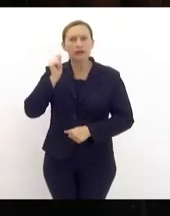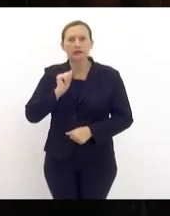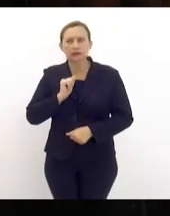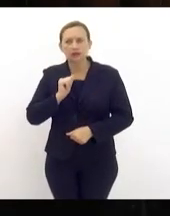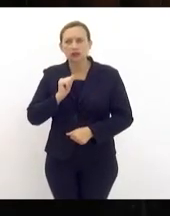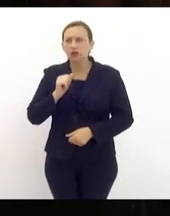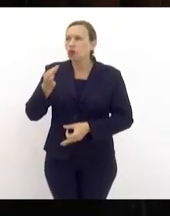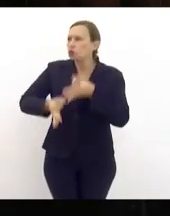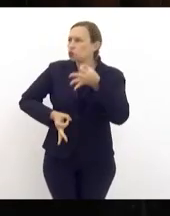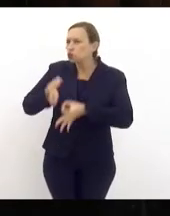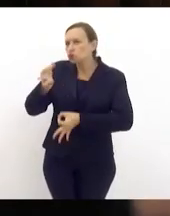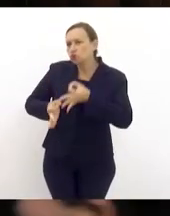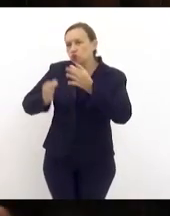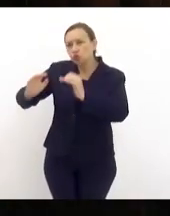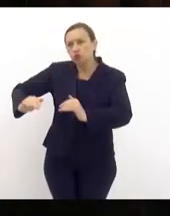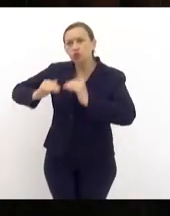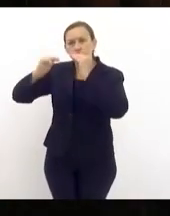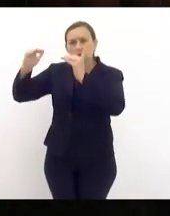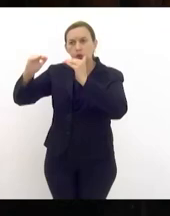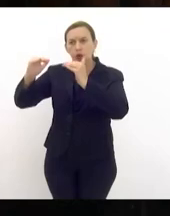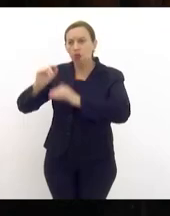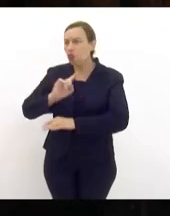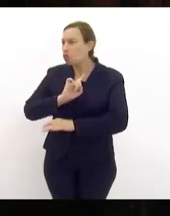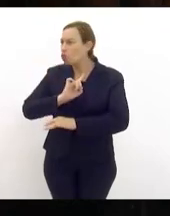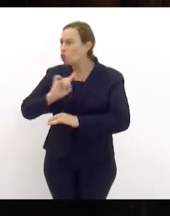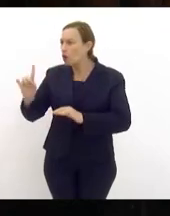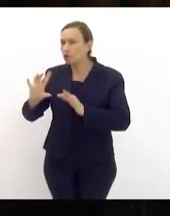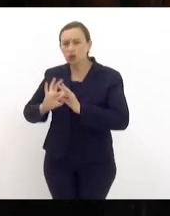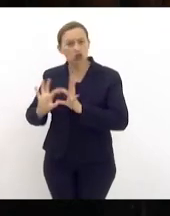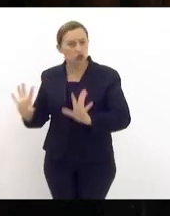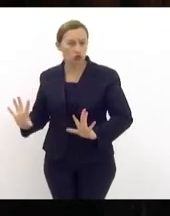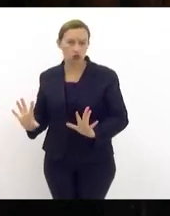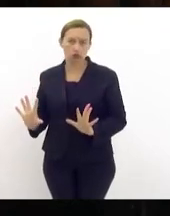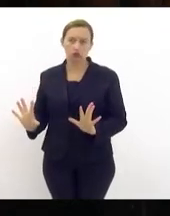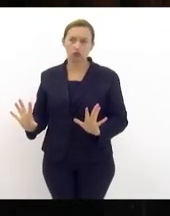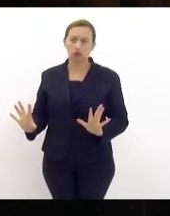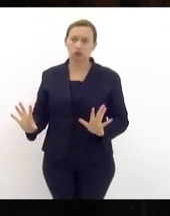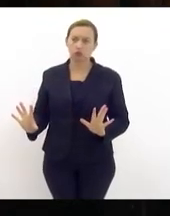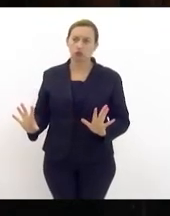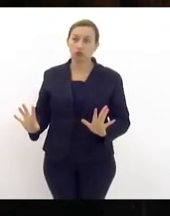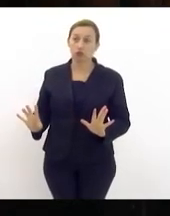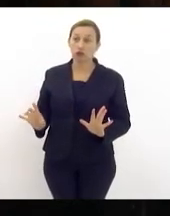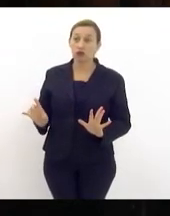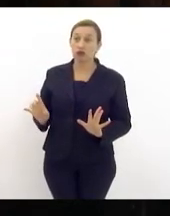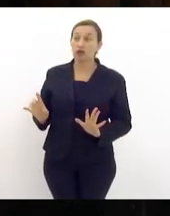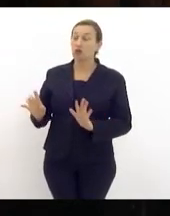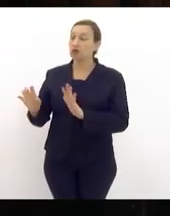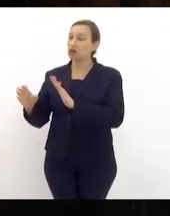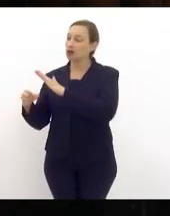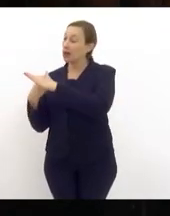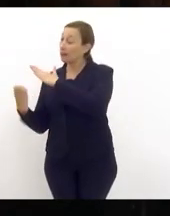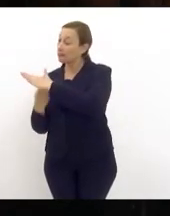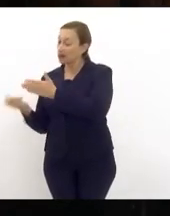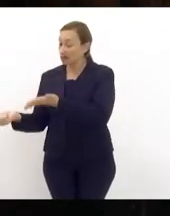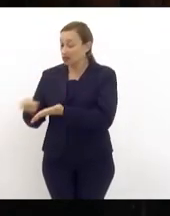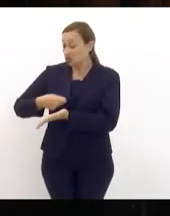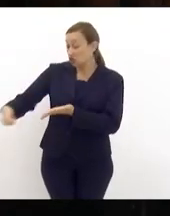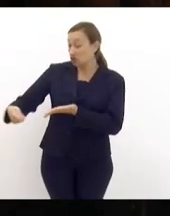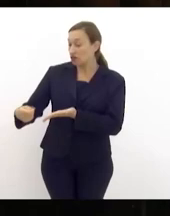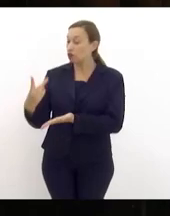o Tribunal de Justiça não permitiu que ela se inscrevesse com essas